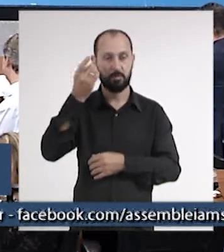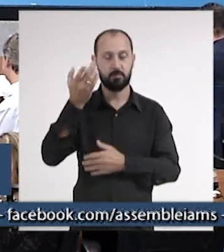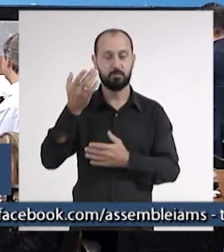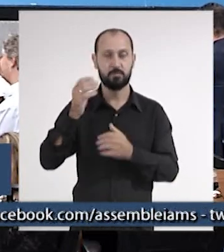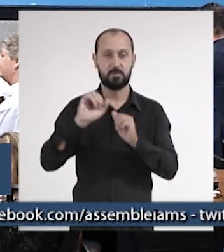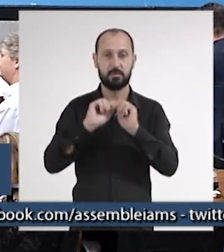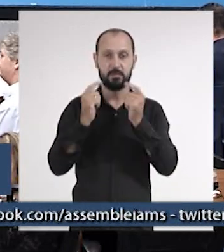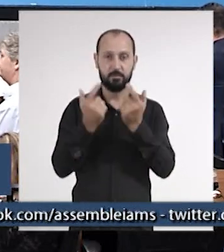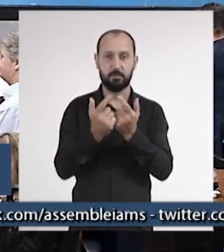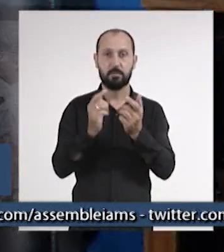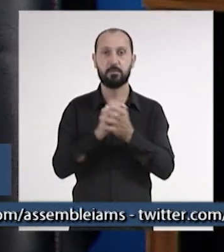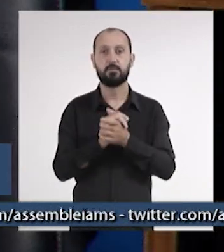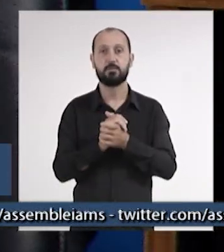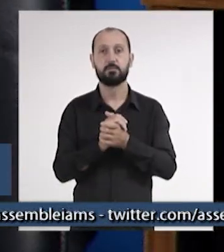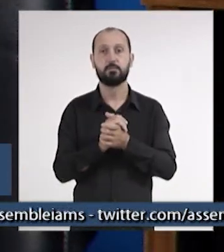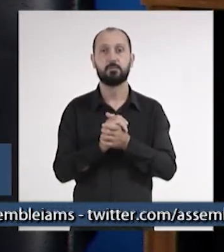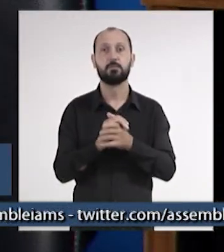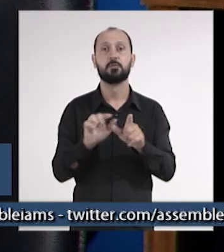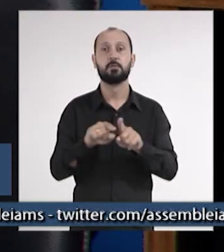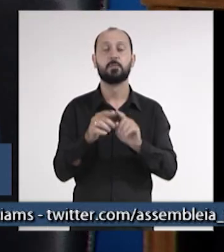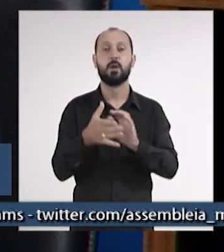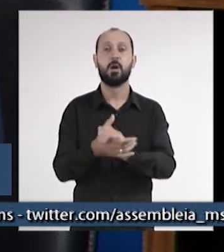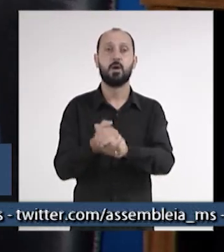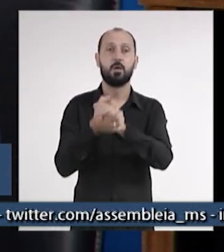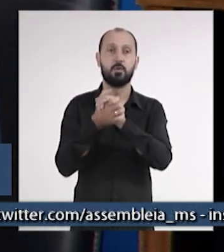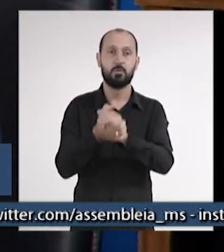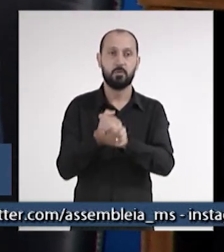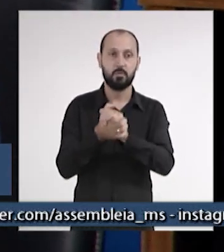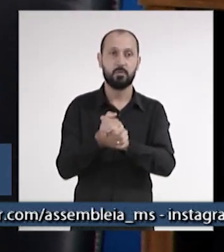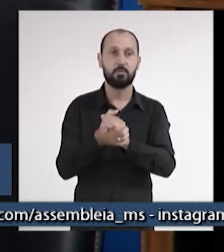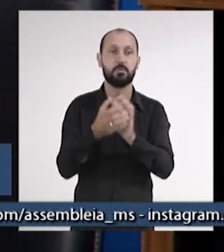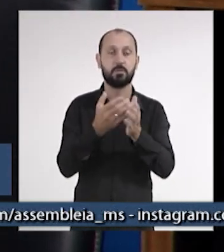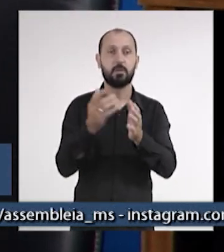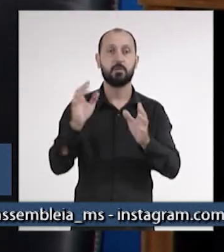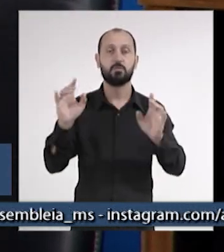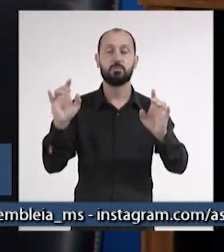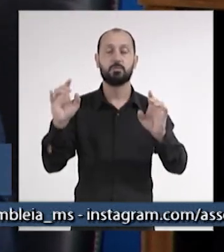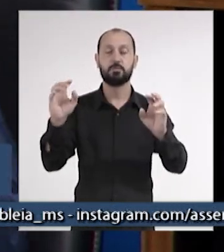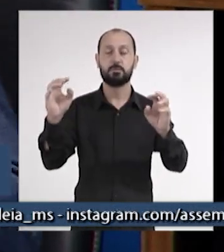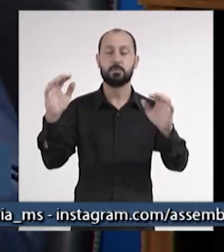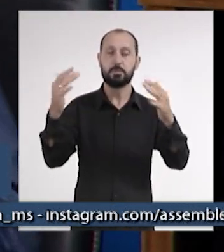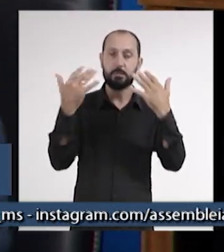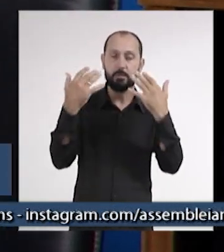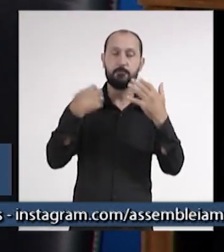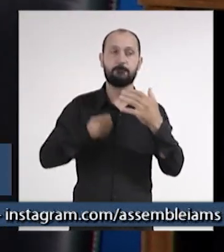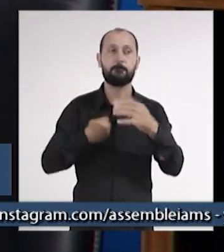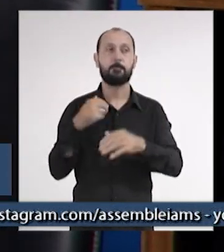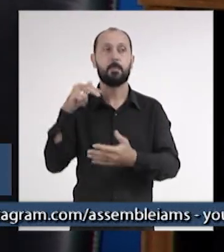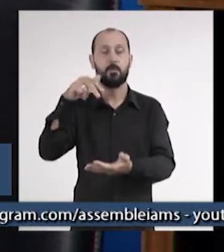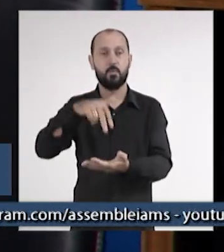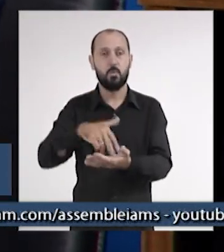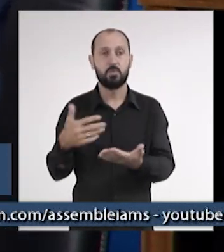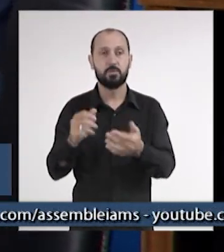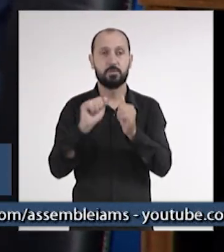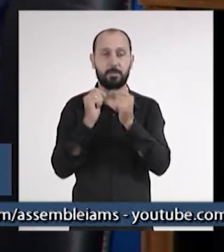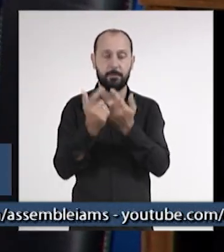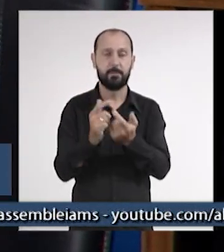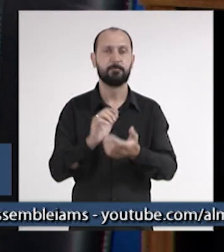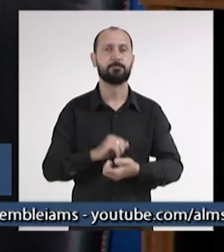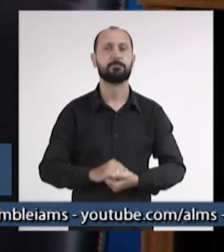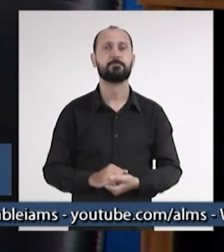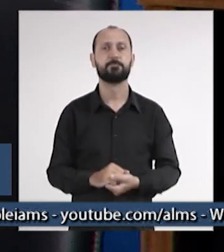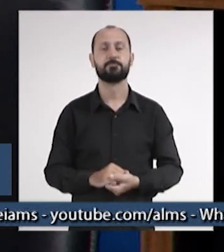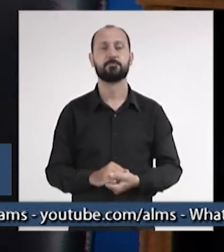né, e dessa forma estendendo meus cumprimentos também a todos aqueles que nos assistem aqui, que comparecem hoje à Assembleia e